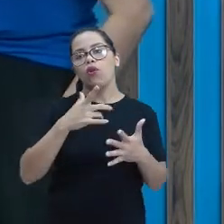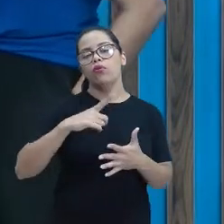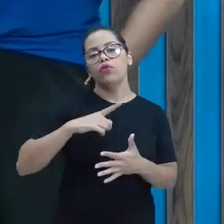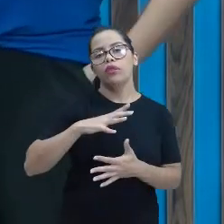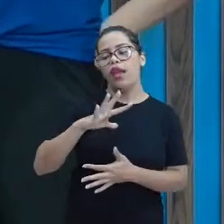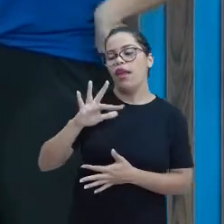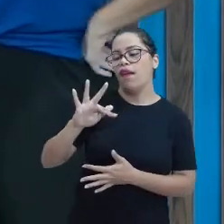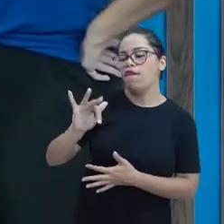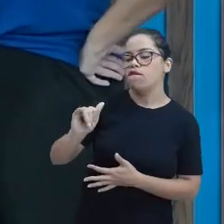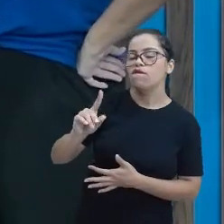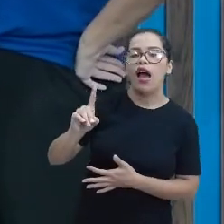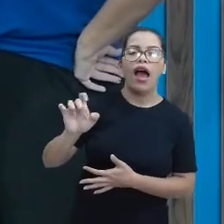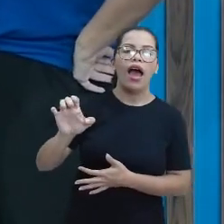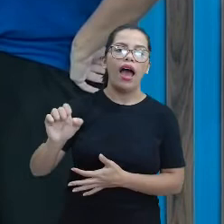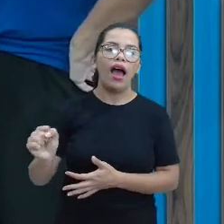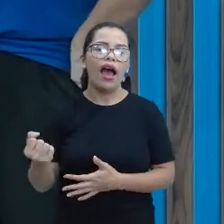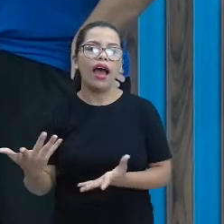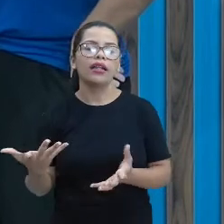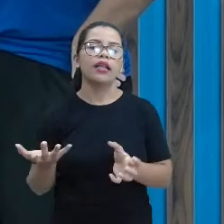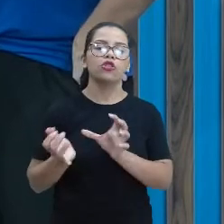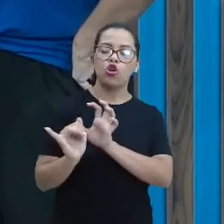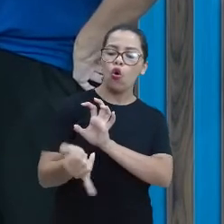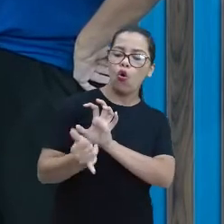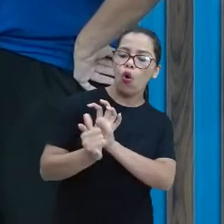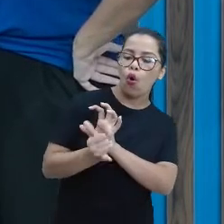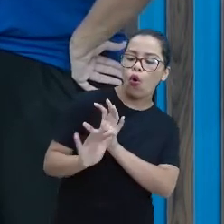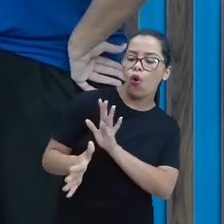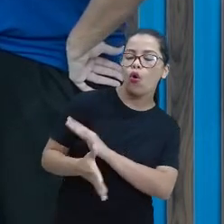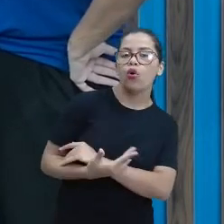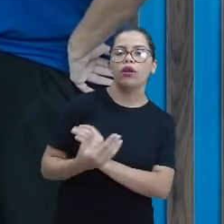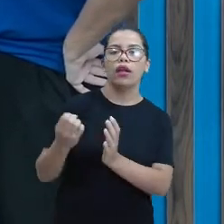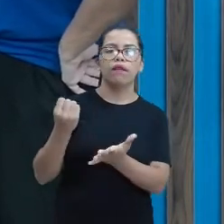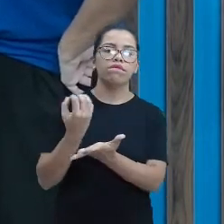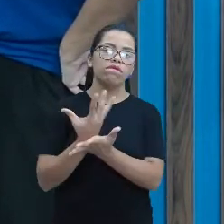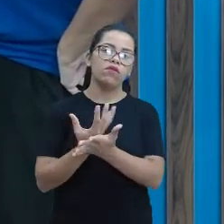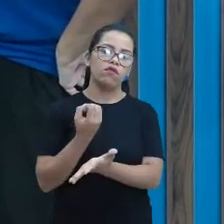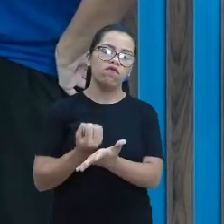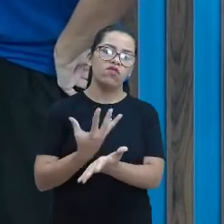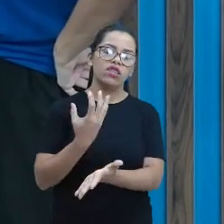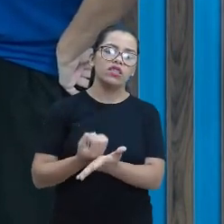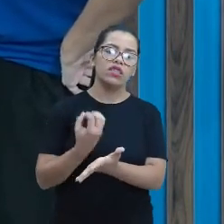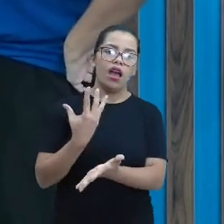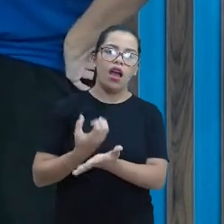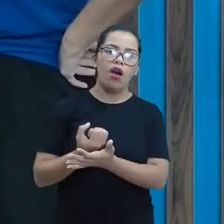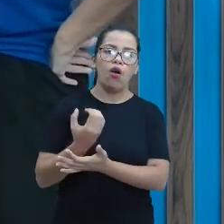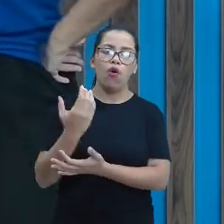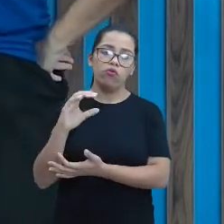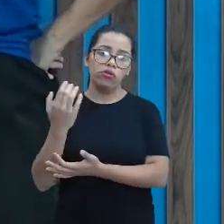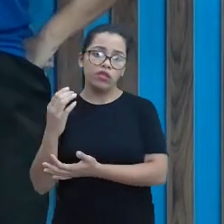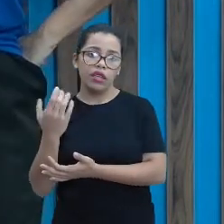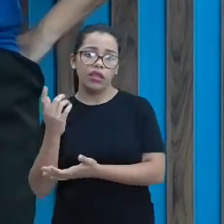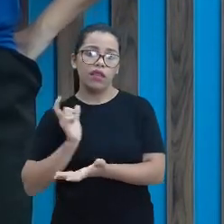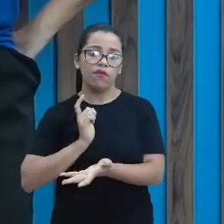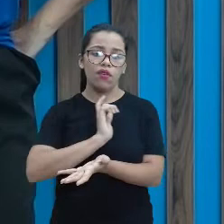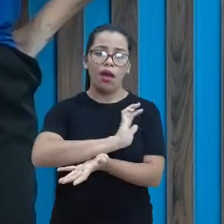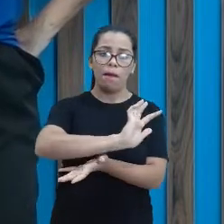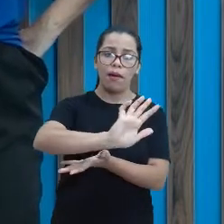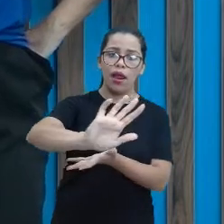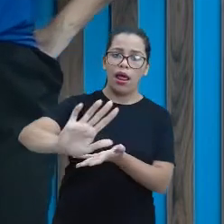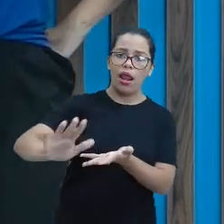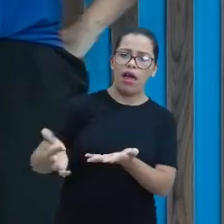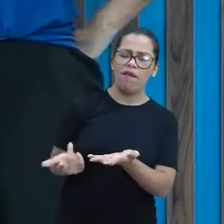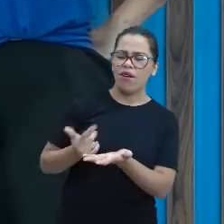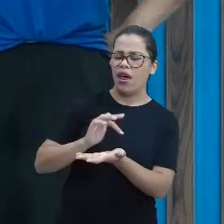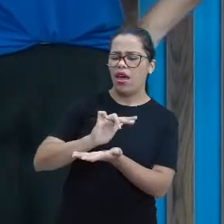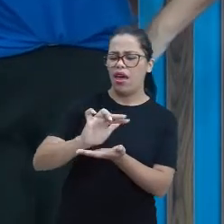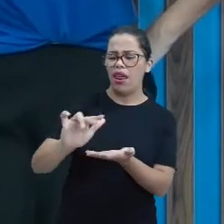lendas, narrativas de aventura, de enigma, ficção científica, crônica literária, romance, entre outros. São imensos,